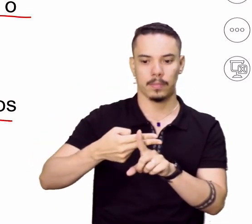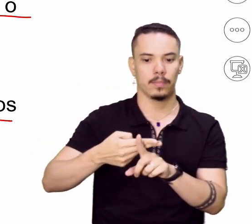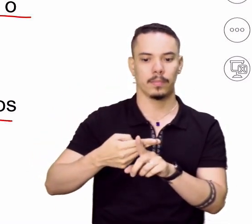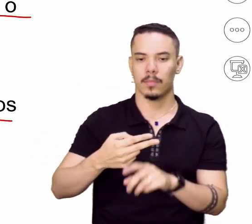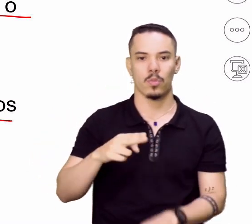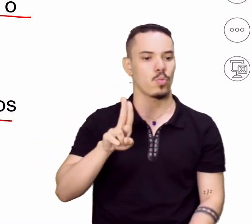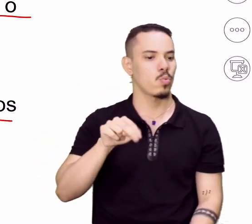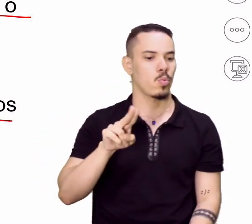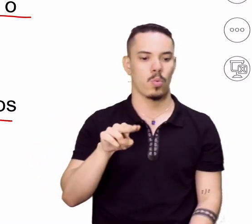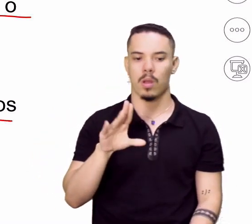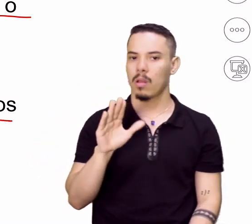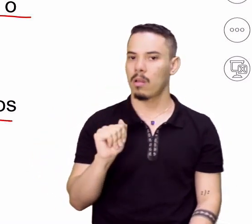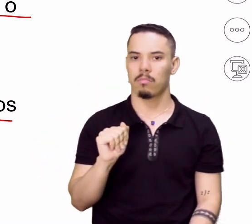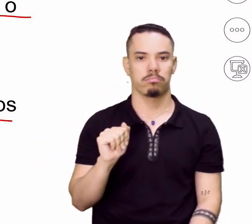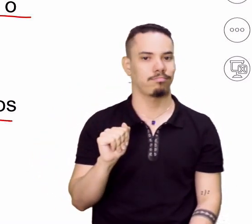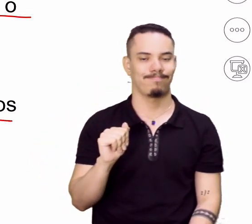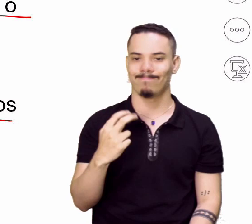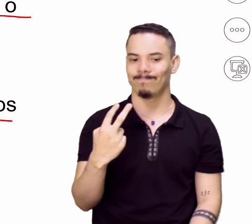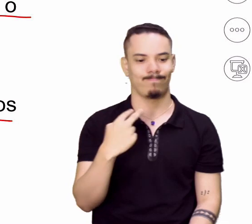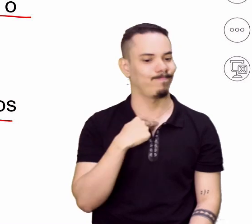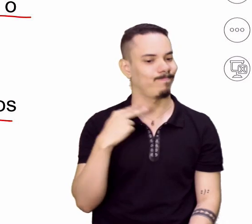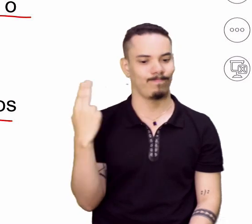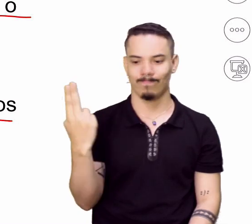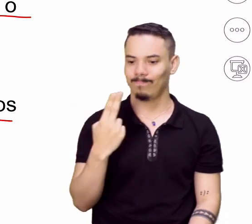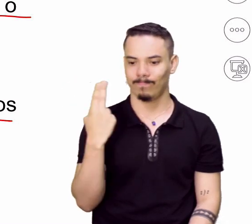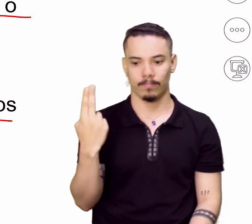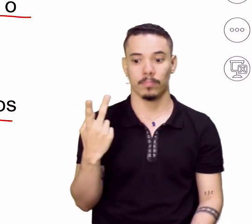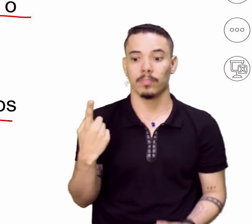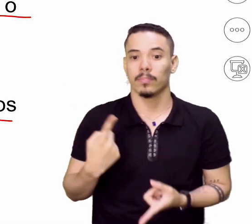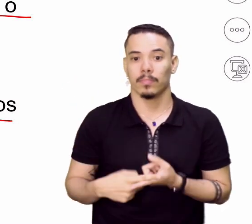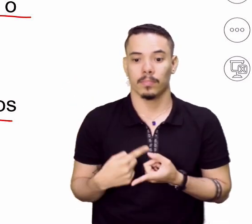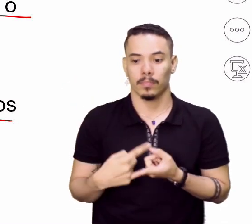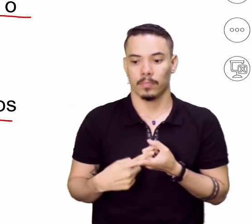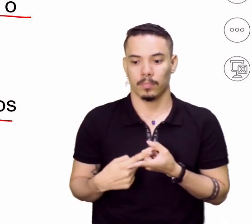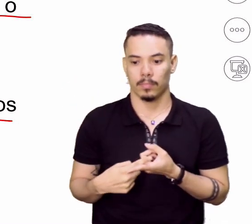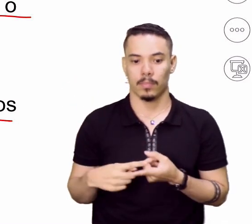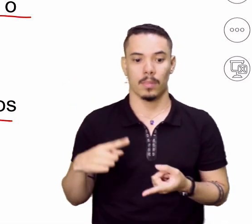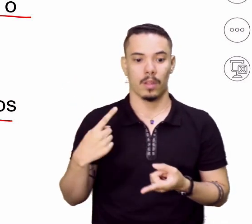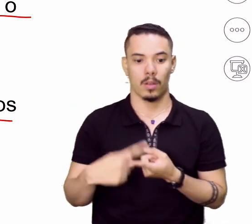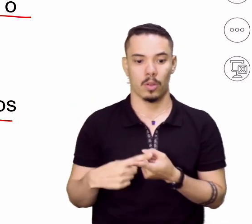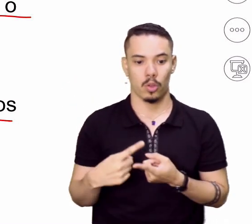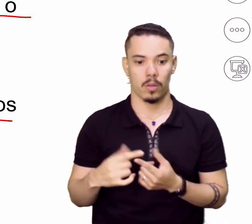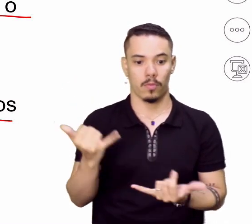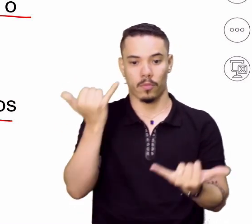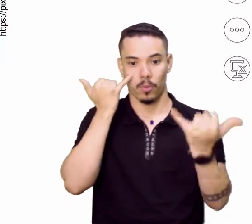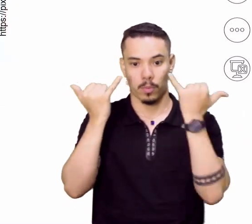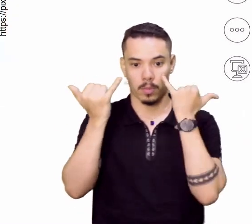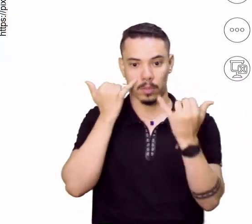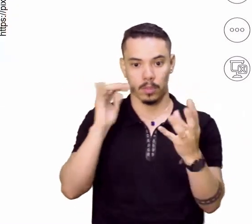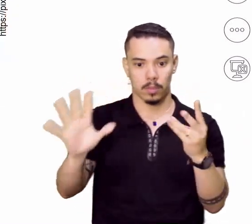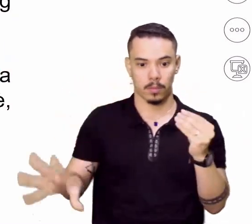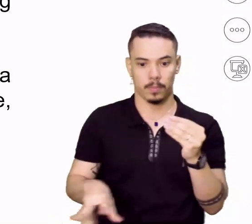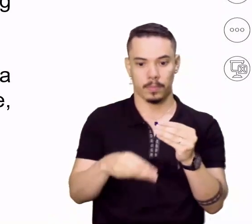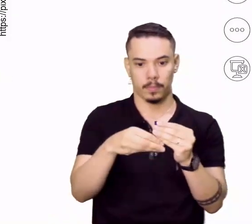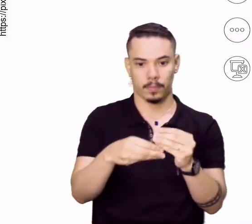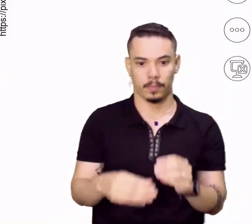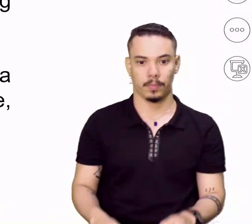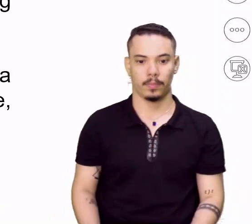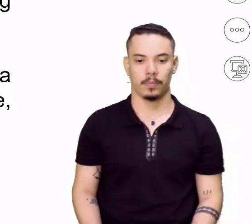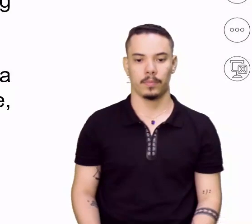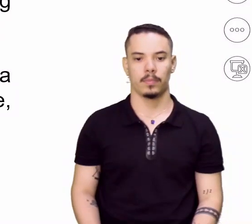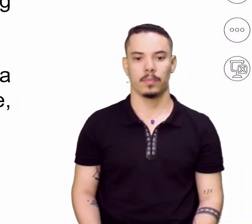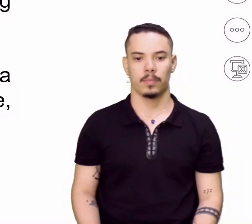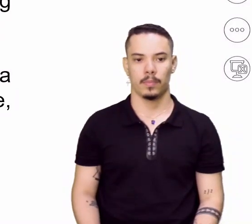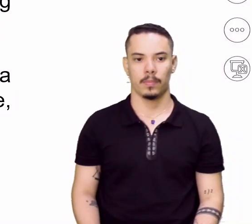nunca podemos omitir o pronome relativo. E por quê? Porque elas dão informação extra. Olha lá a